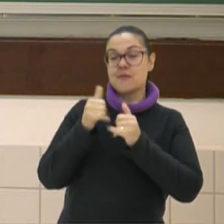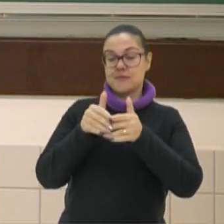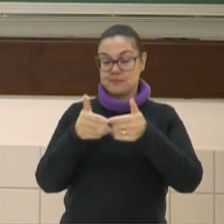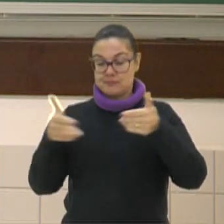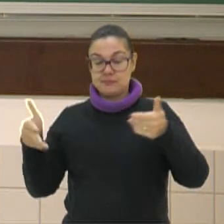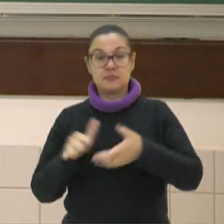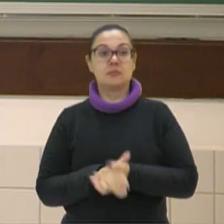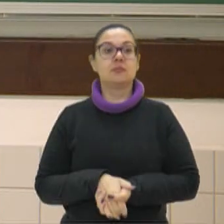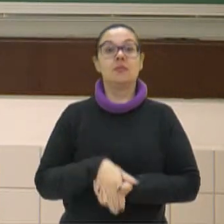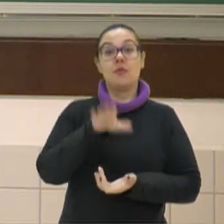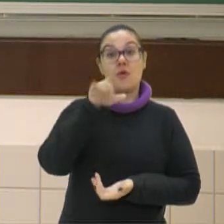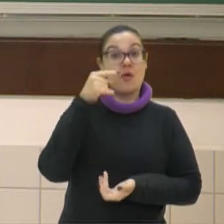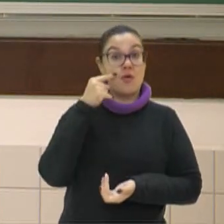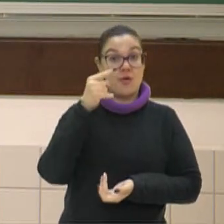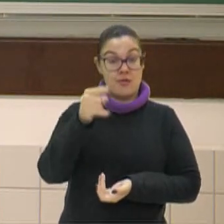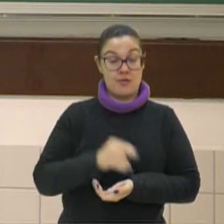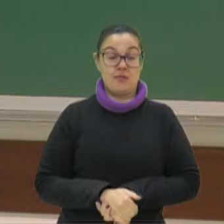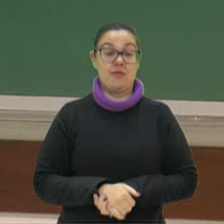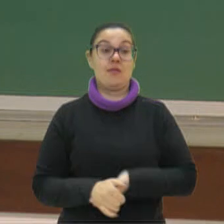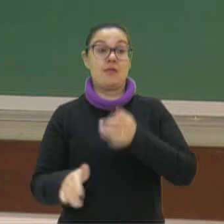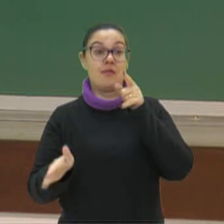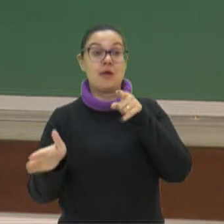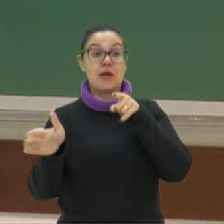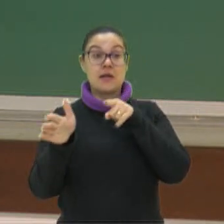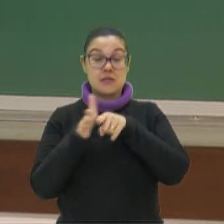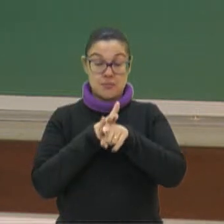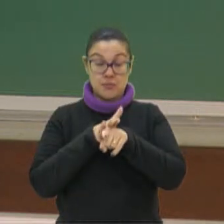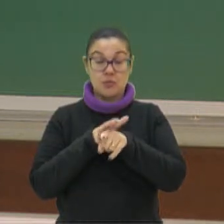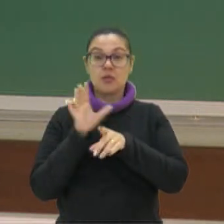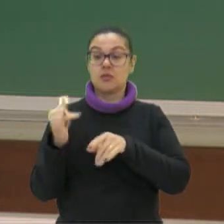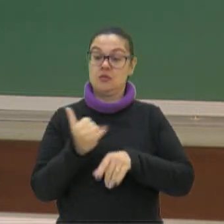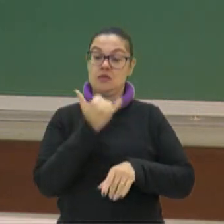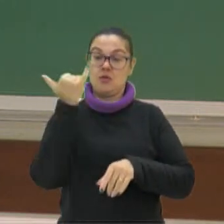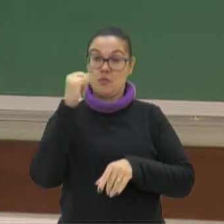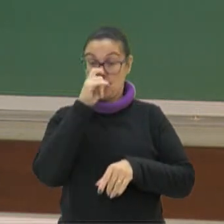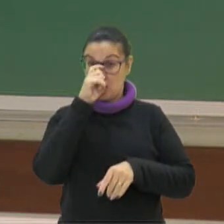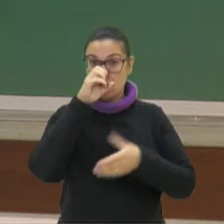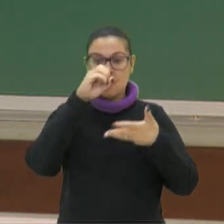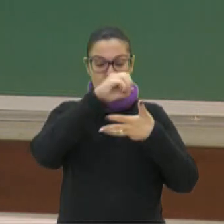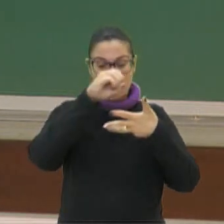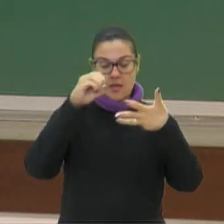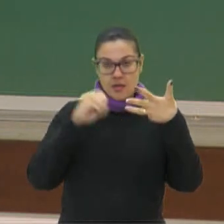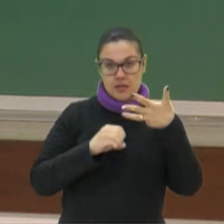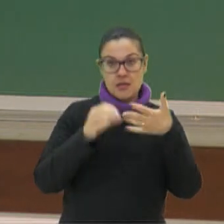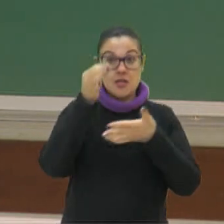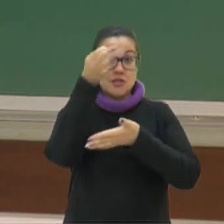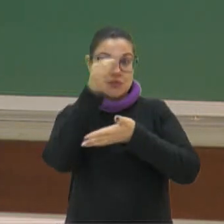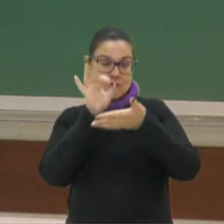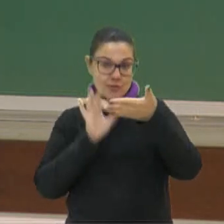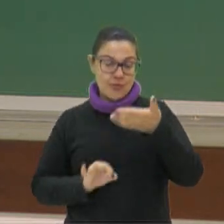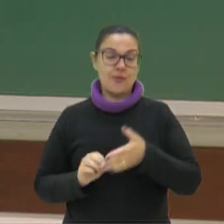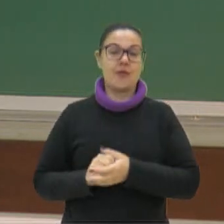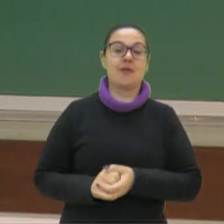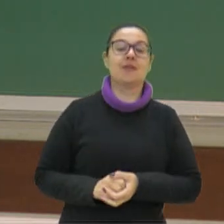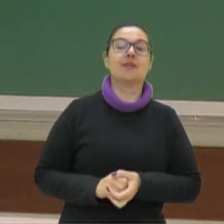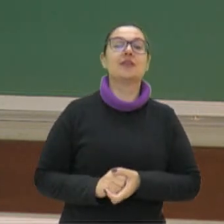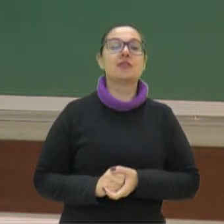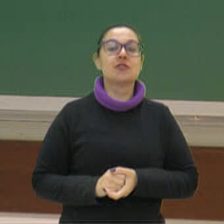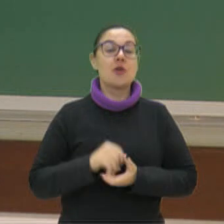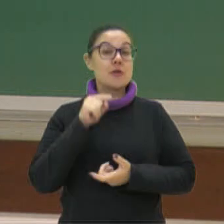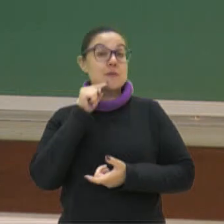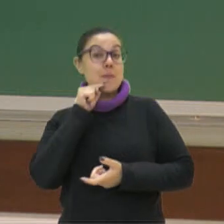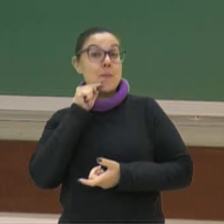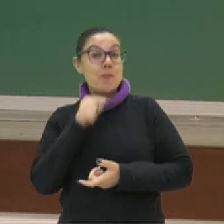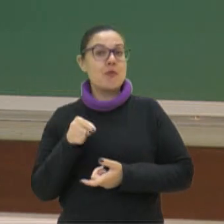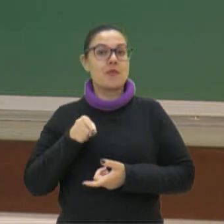outros. Pessoal, olha só, essa questão da coesão é tão importante que lá no Enem, quando eles corrigem a redação de vocês, dos 1000 pontos